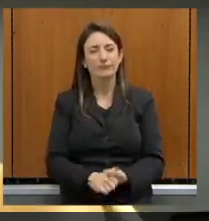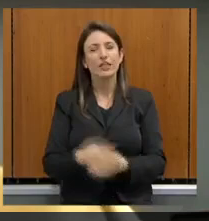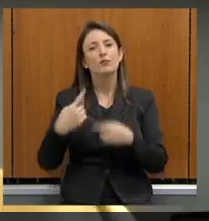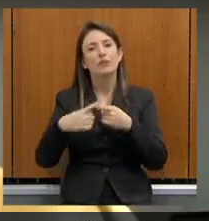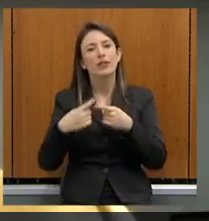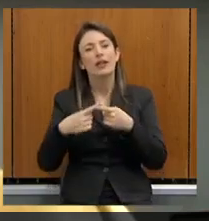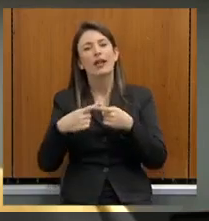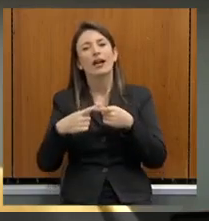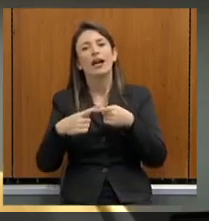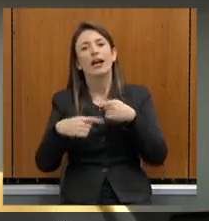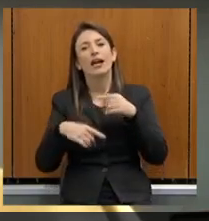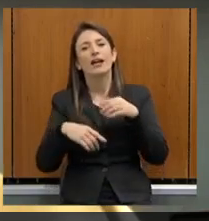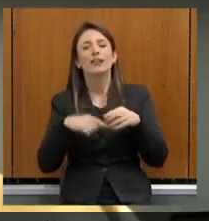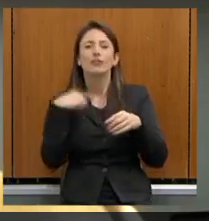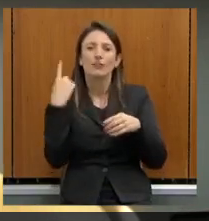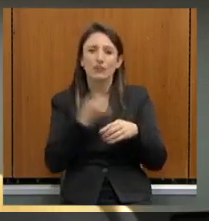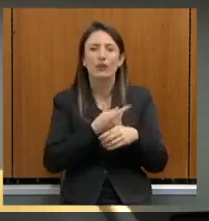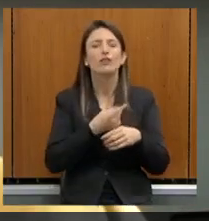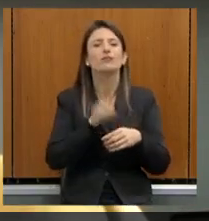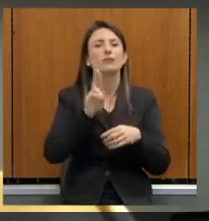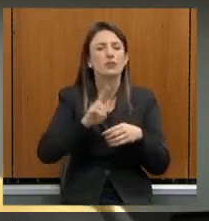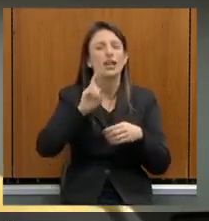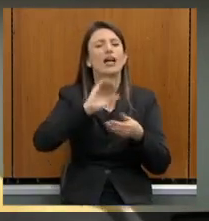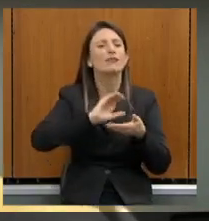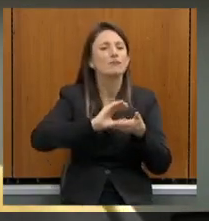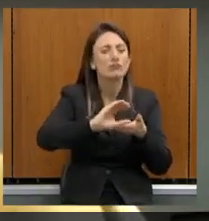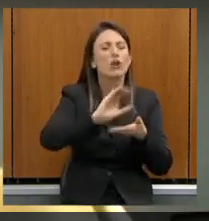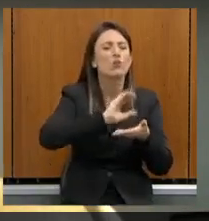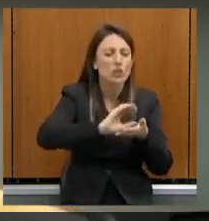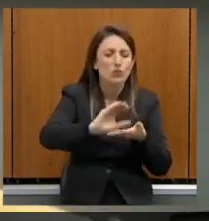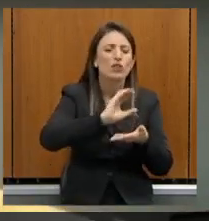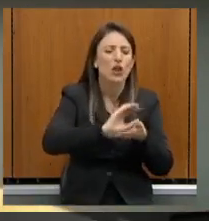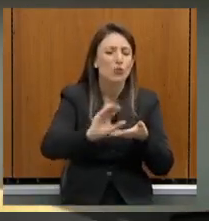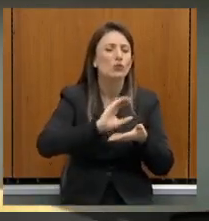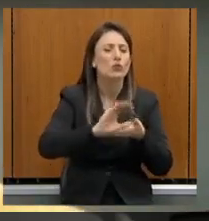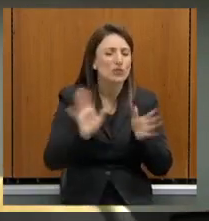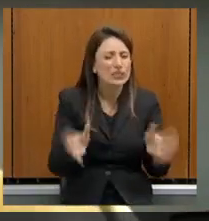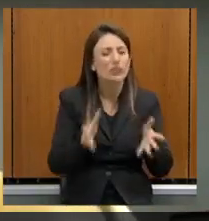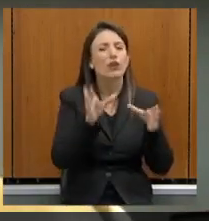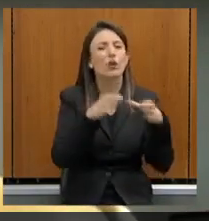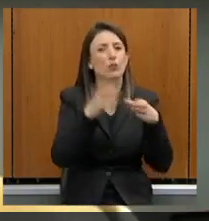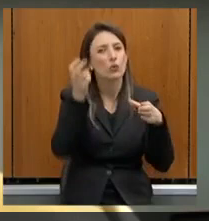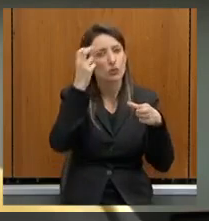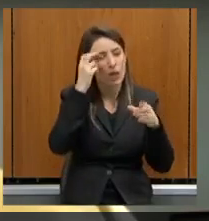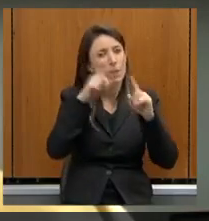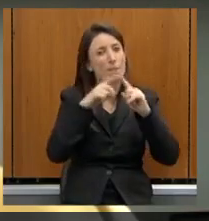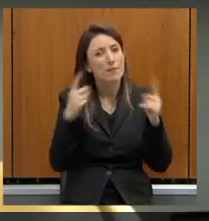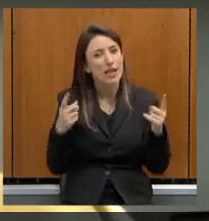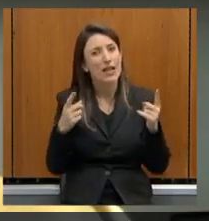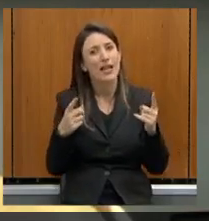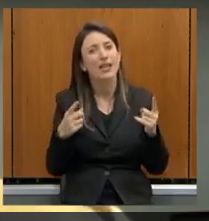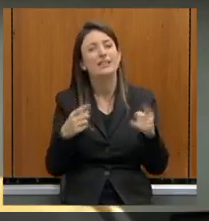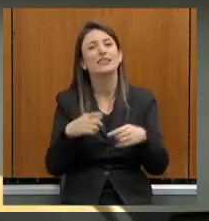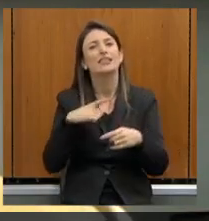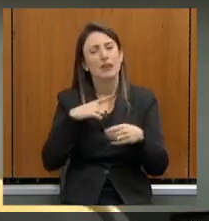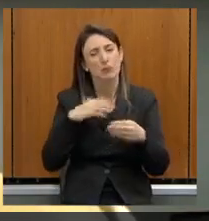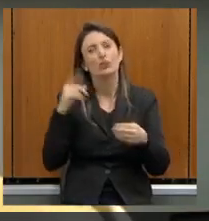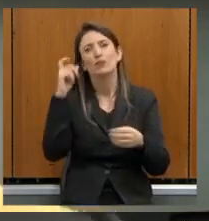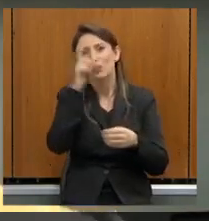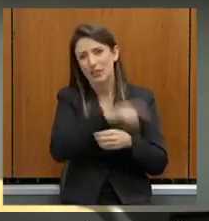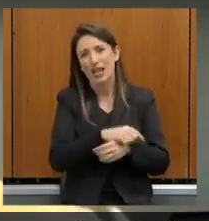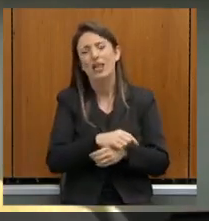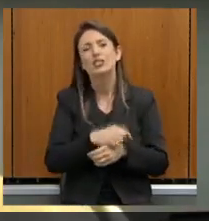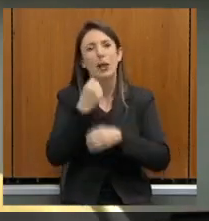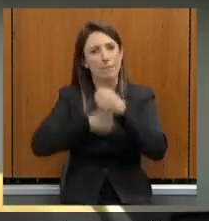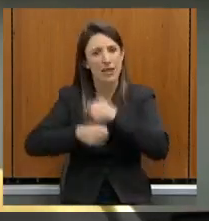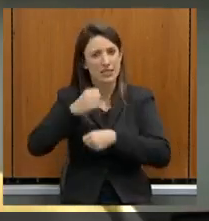para a gente fomentar e fortalecer os grupos culturais mas nós temos muita dificuldade tinha colocado meio milhão por exemplo no ano passado mas com a pandemia